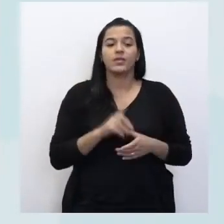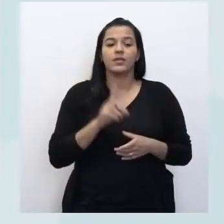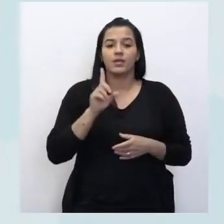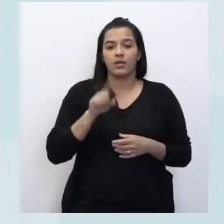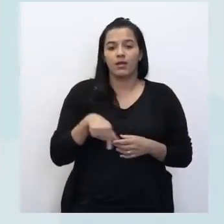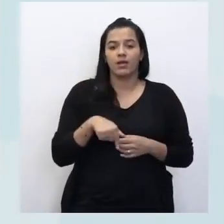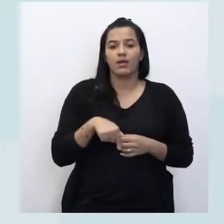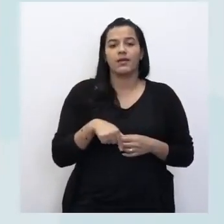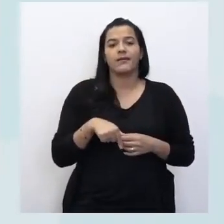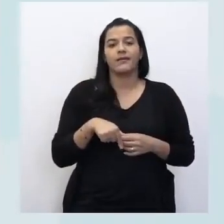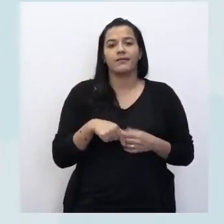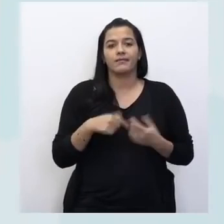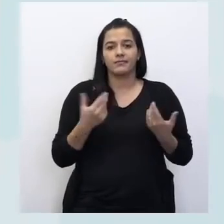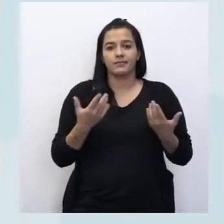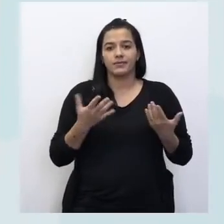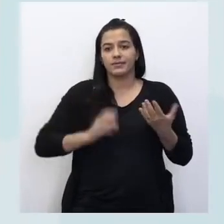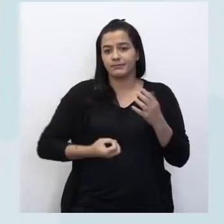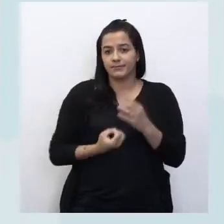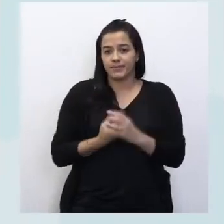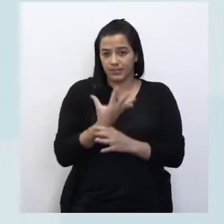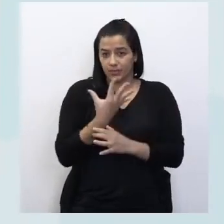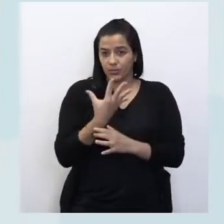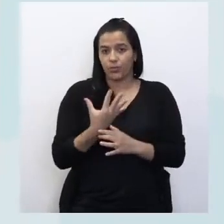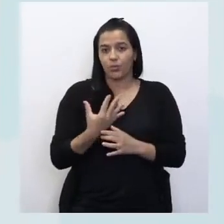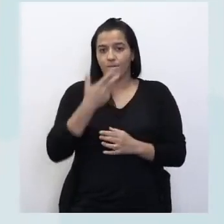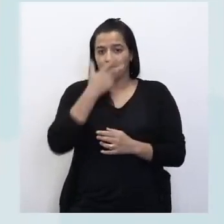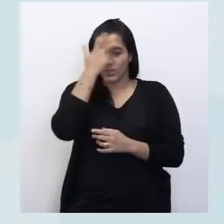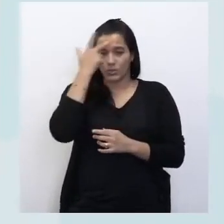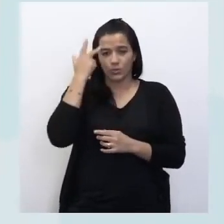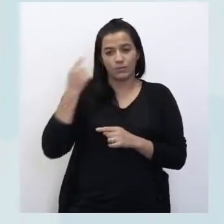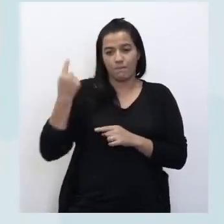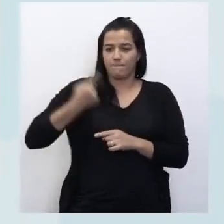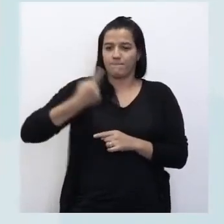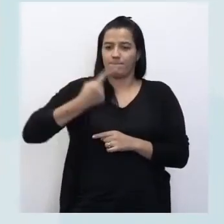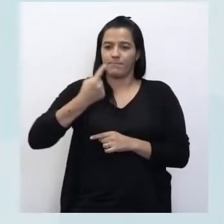digamos assim, um dos criadores, um dos precursores, né,